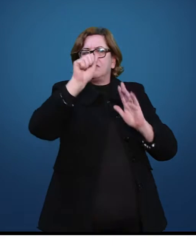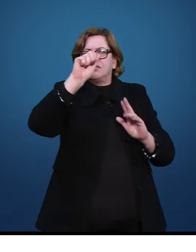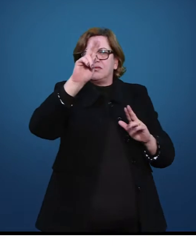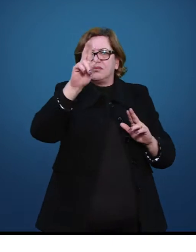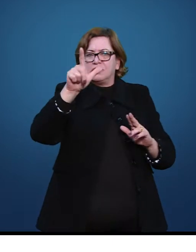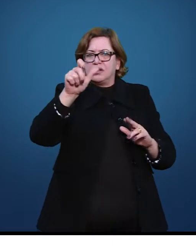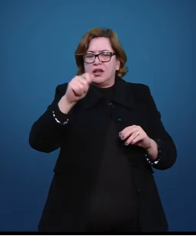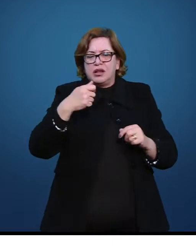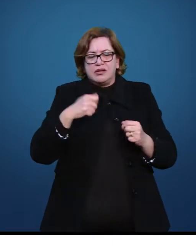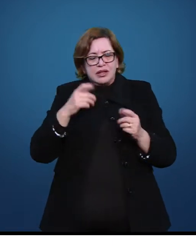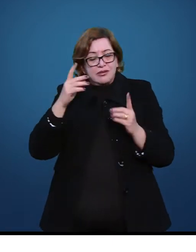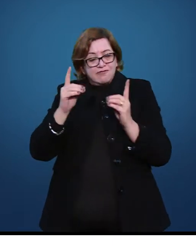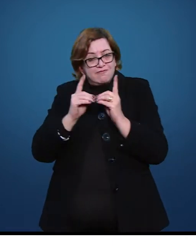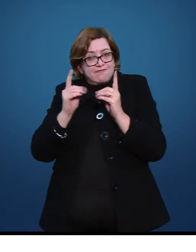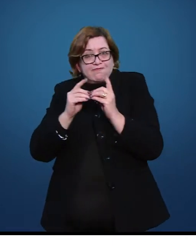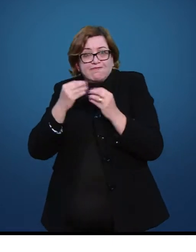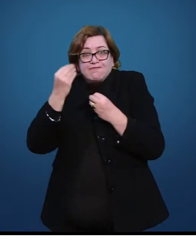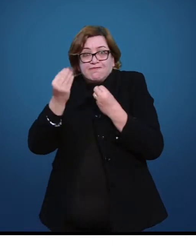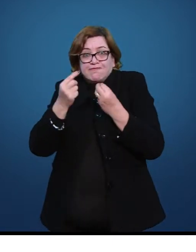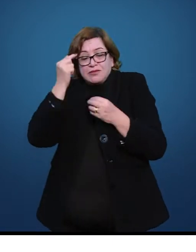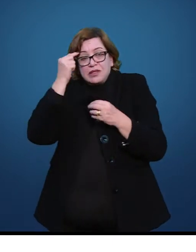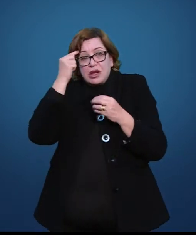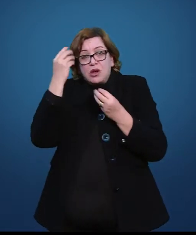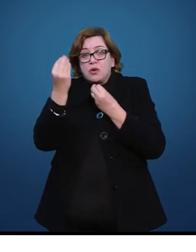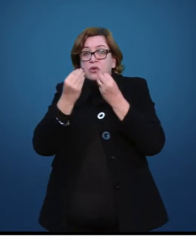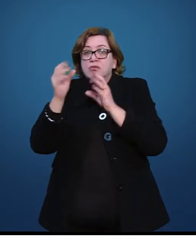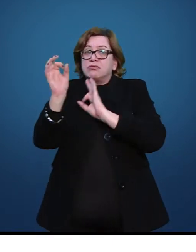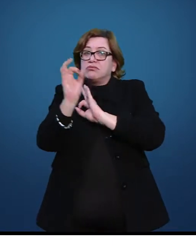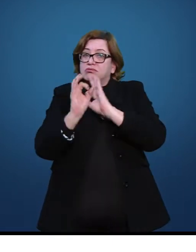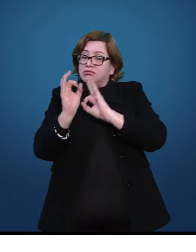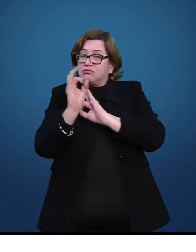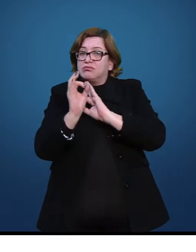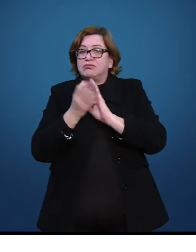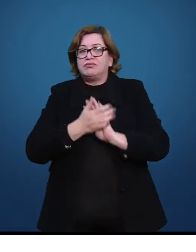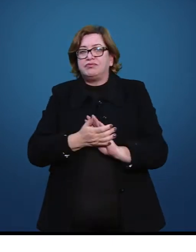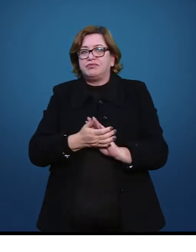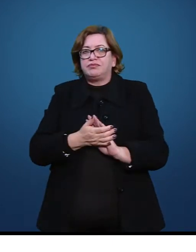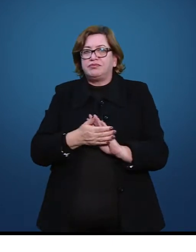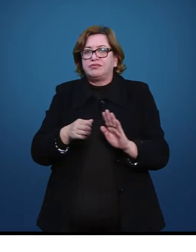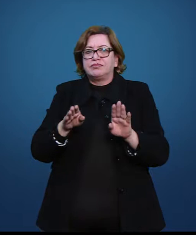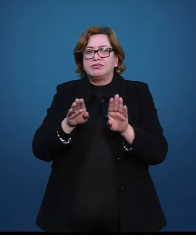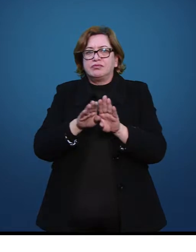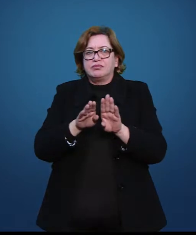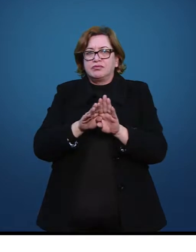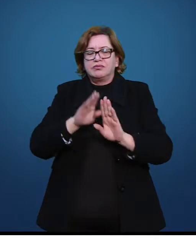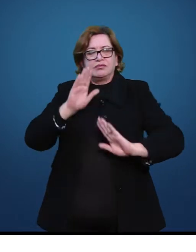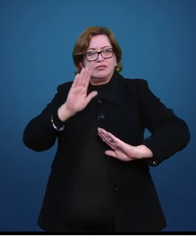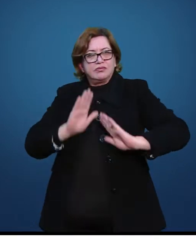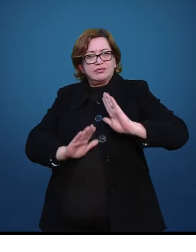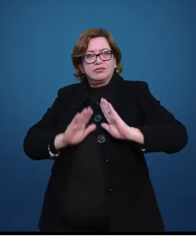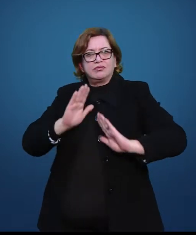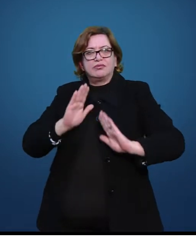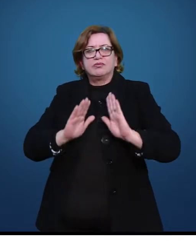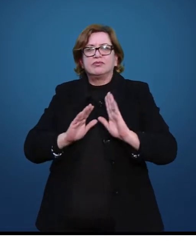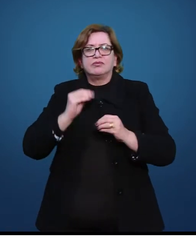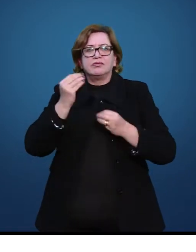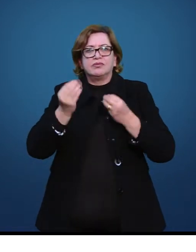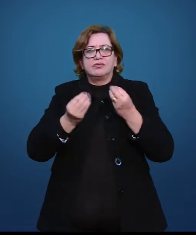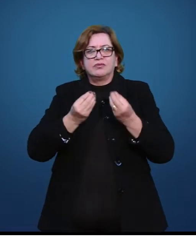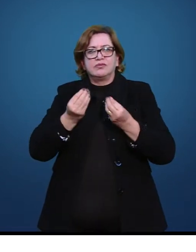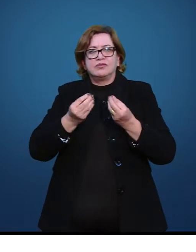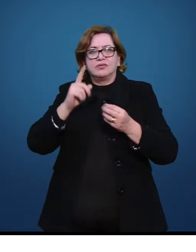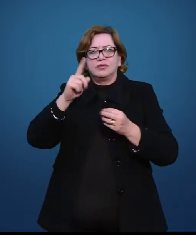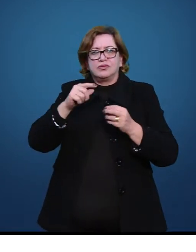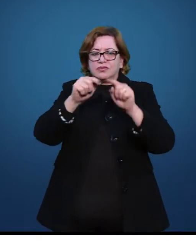pensar didaticamente como que ele vai organizar todos esses fatores. E isso também vai depender, alunos, das